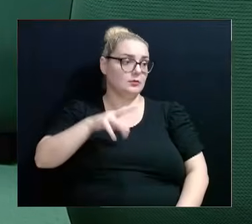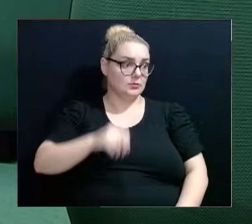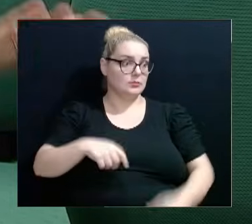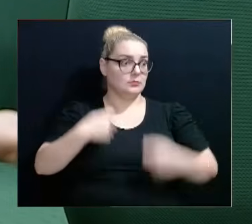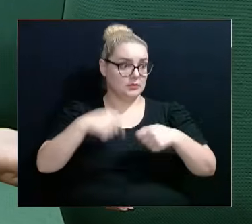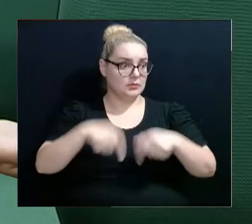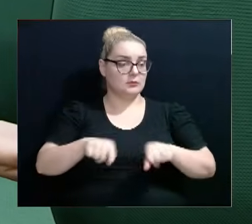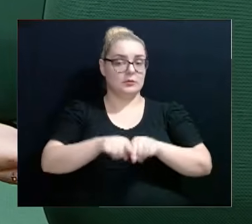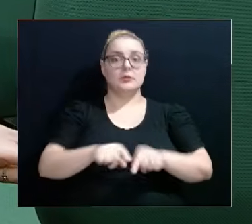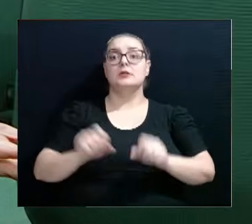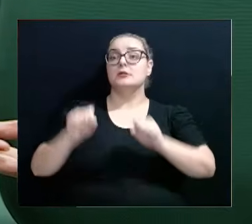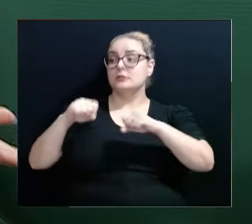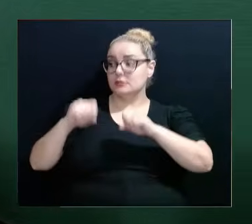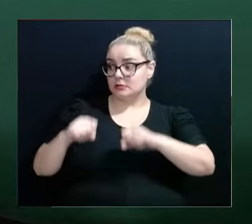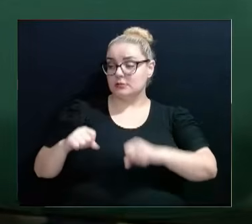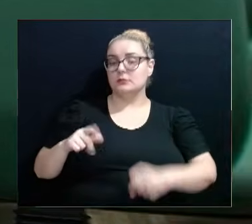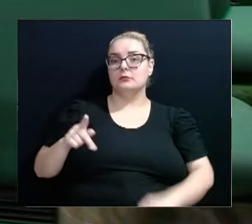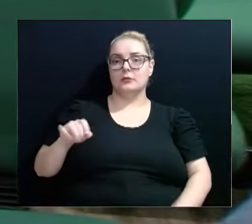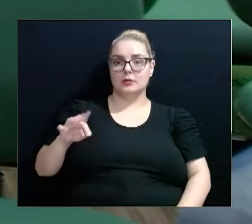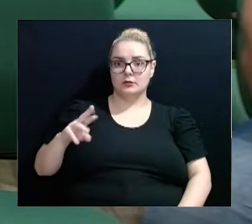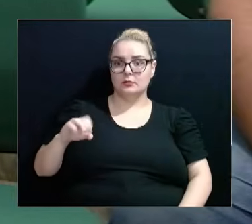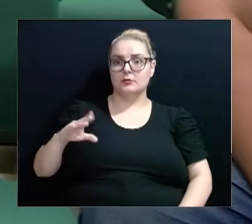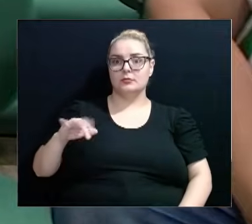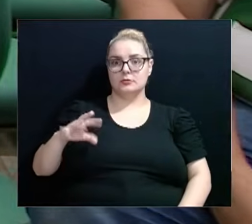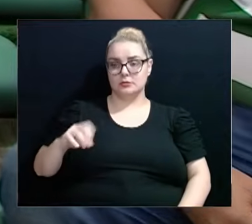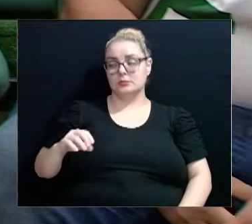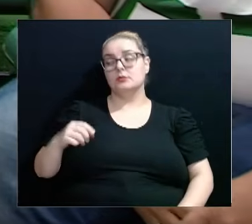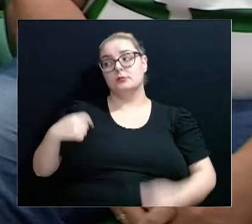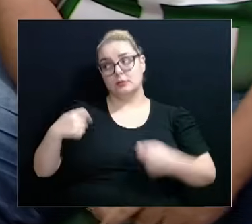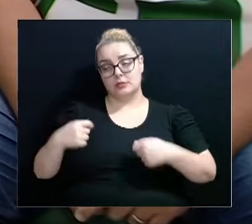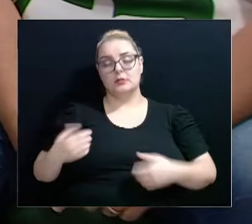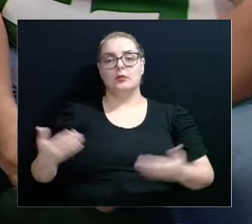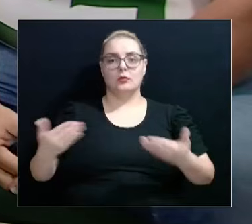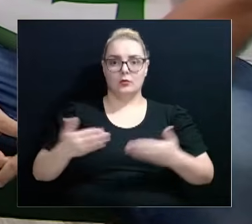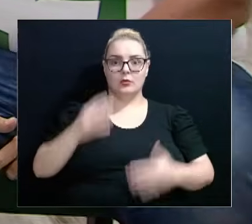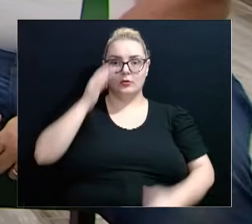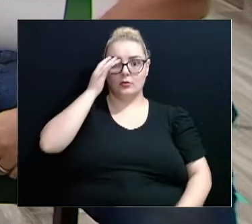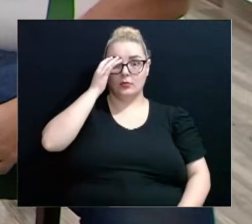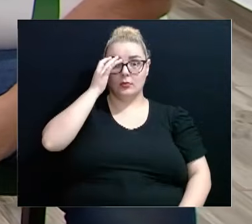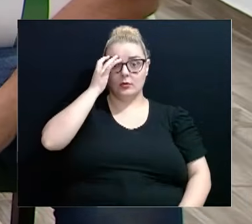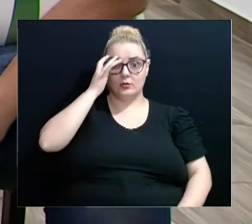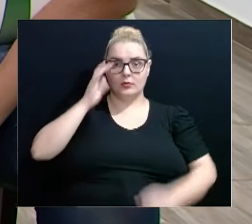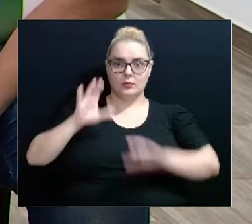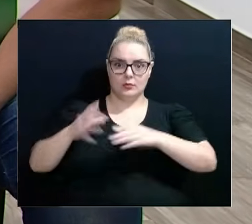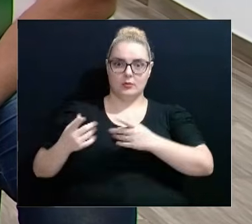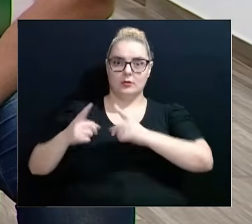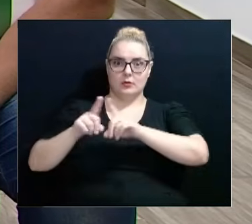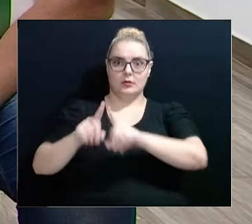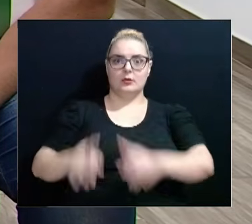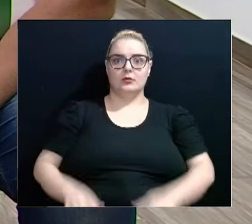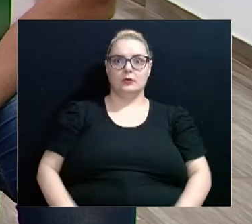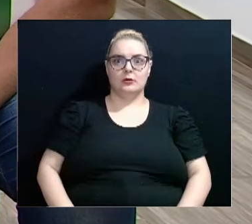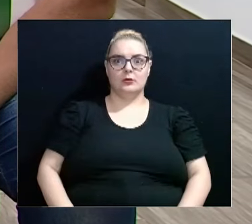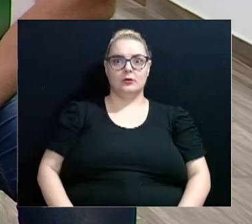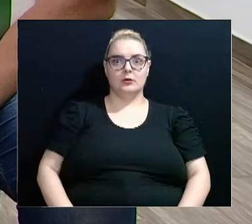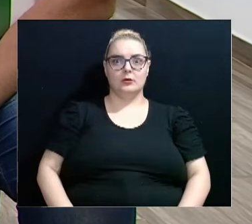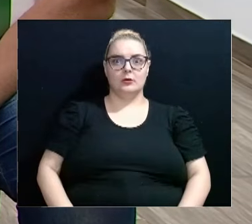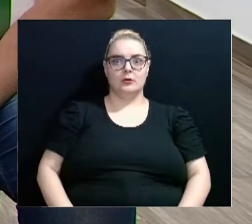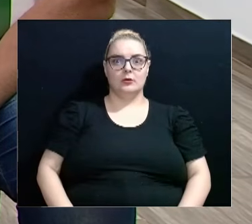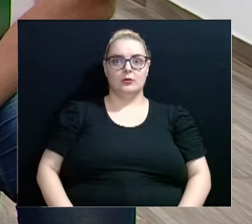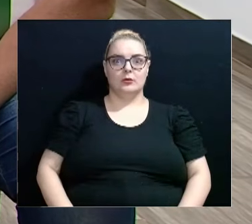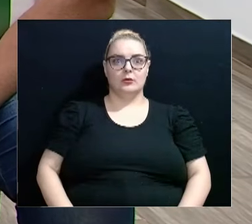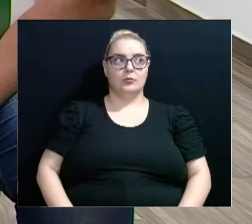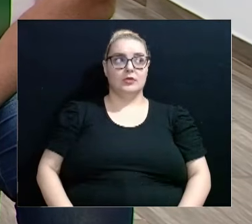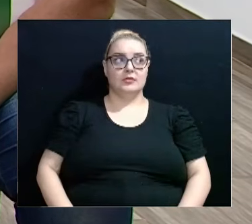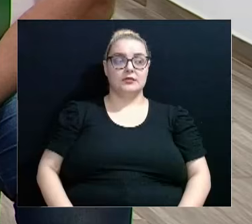O Daniel, que está ao meu lado, é secretário do Indians, atleta também da equipe. Daniel, a gente falava aqui das competições, são várias,